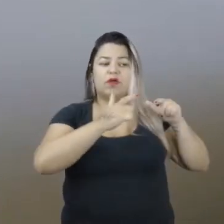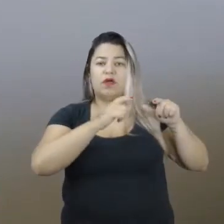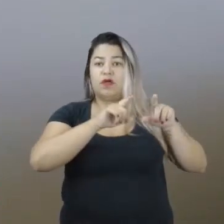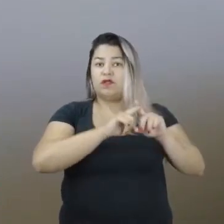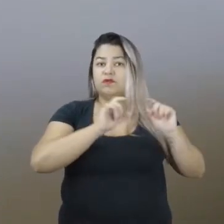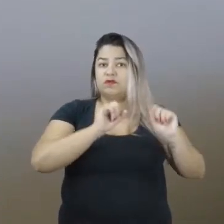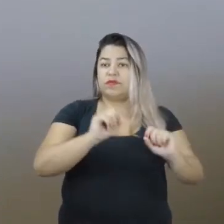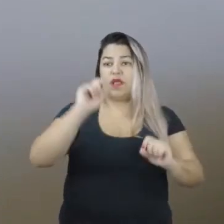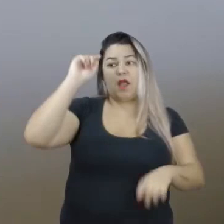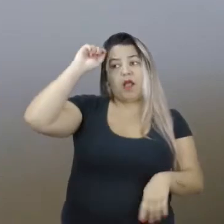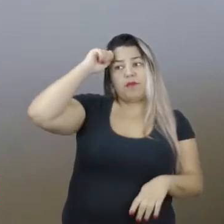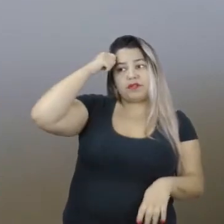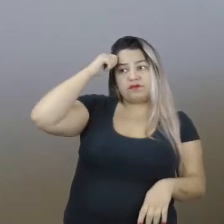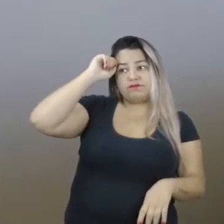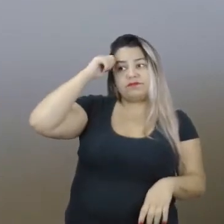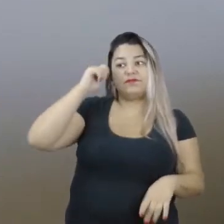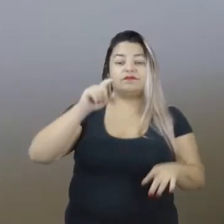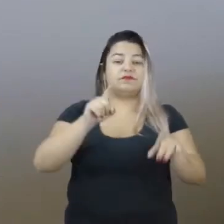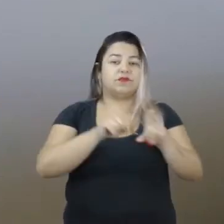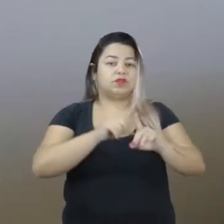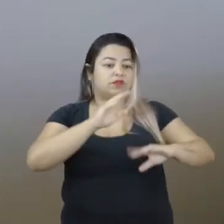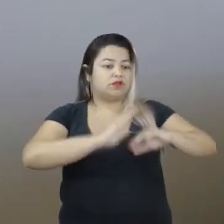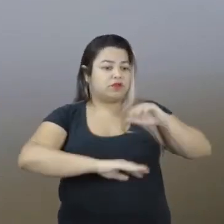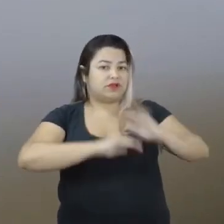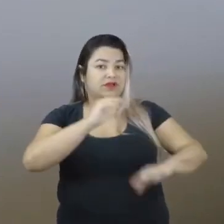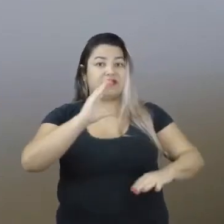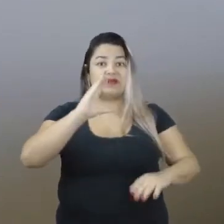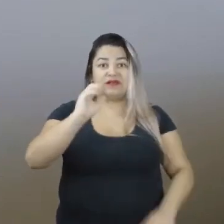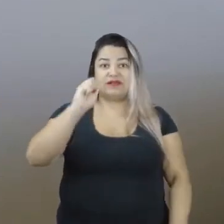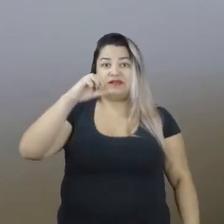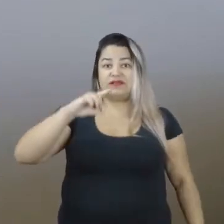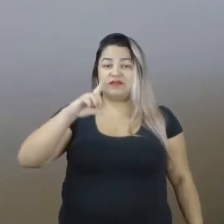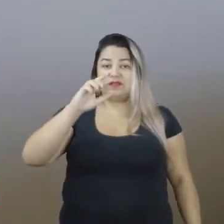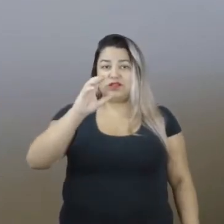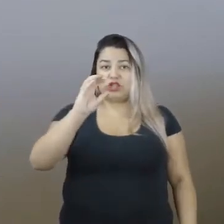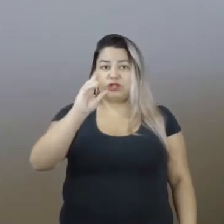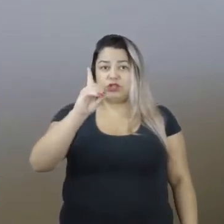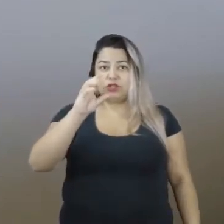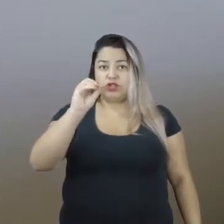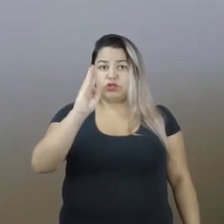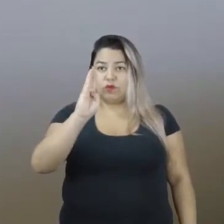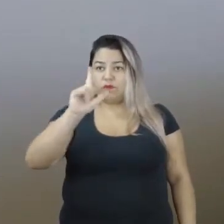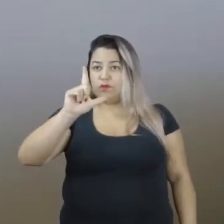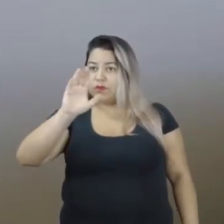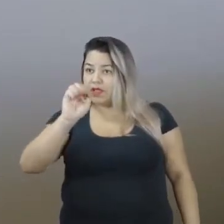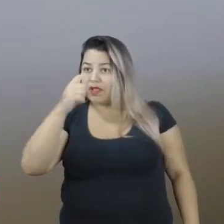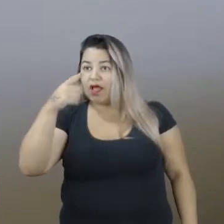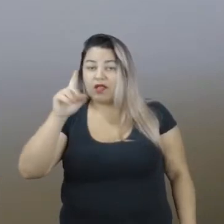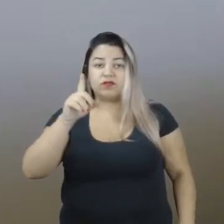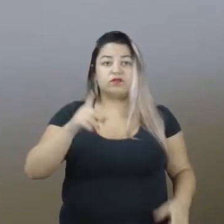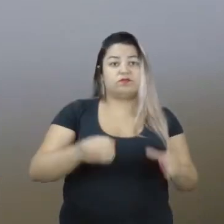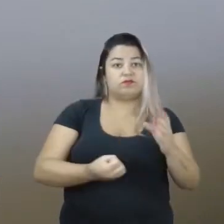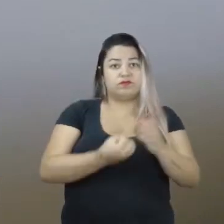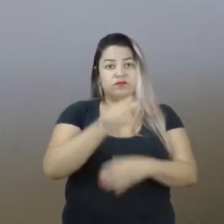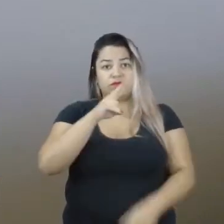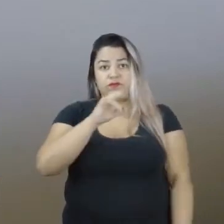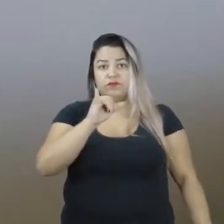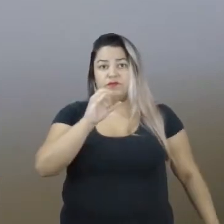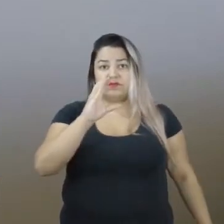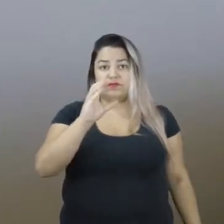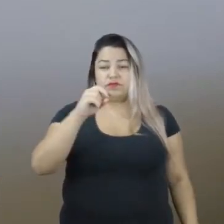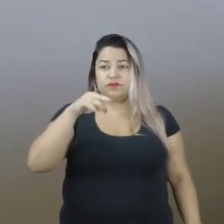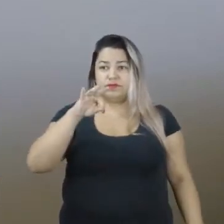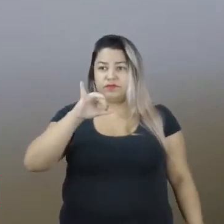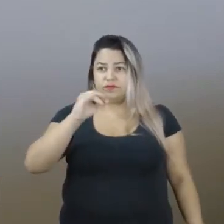Matriz Africana, Nações de Candomblé, autor, deputado Vicentinho, relator, fui eu